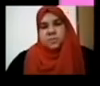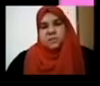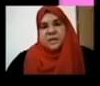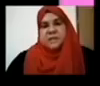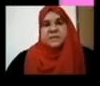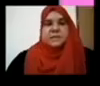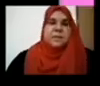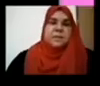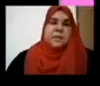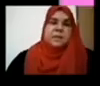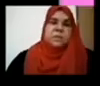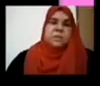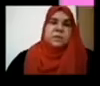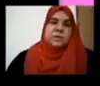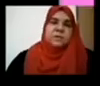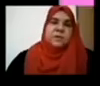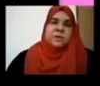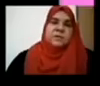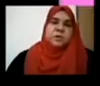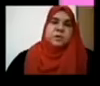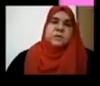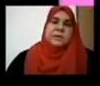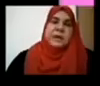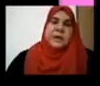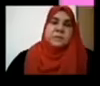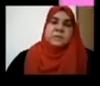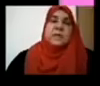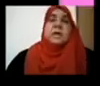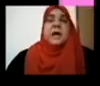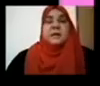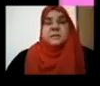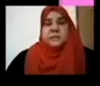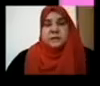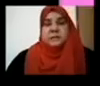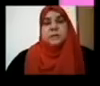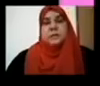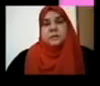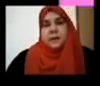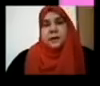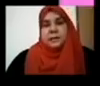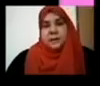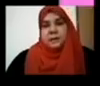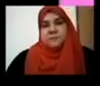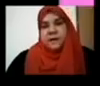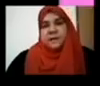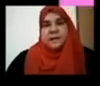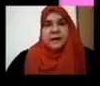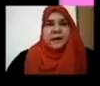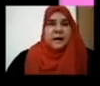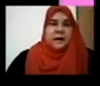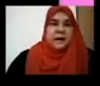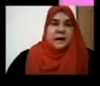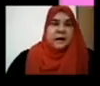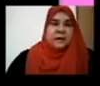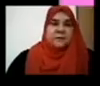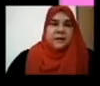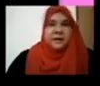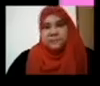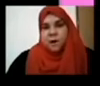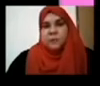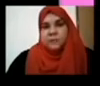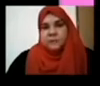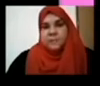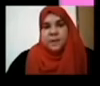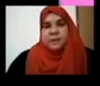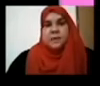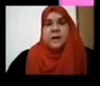por uma diferença sempre resulta na diferença de dois quadrados. Assim, né, vale